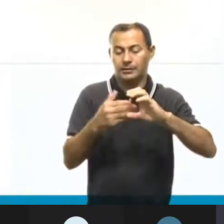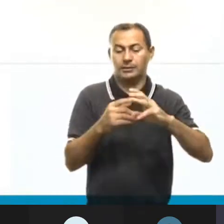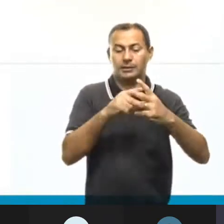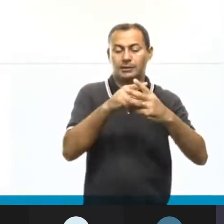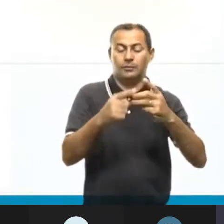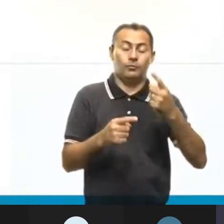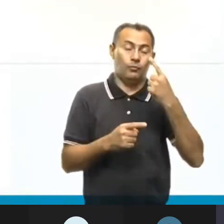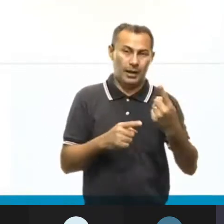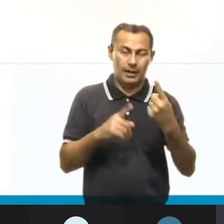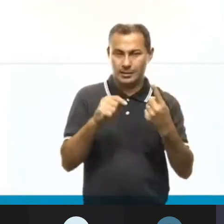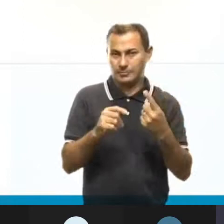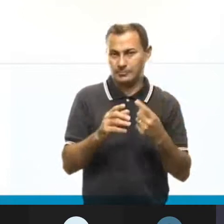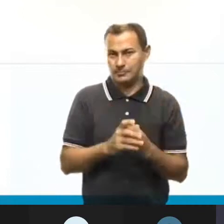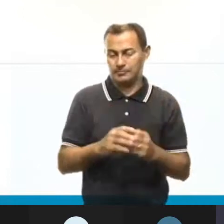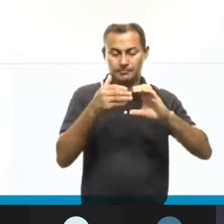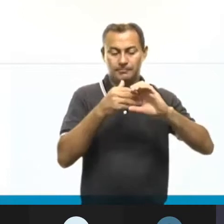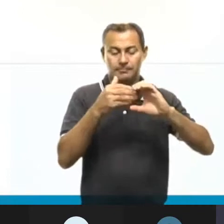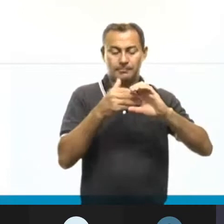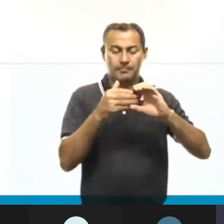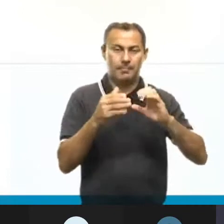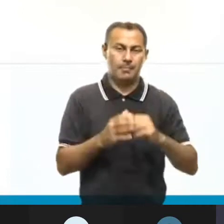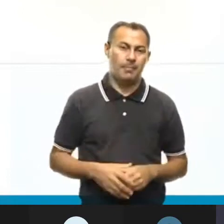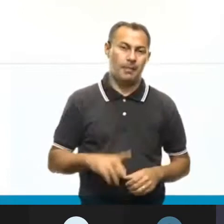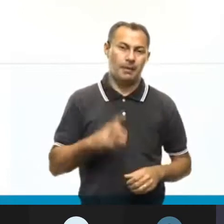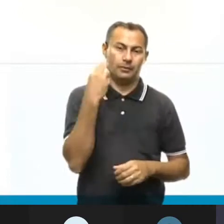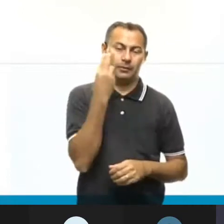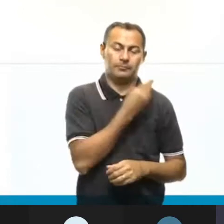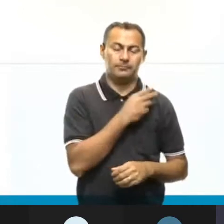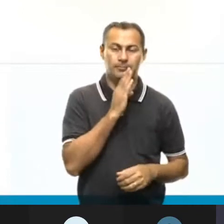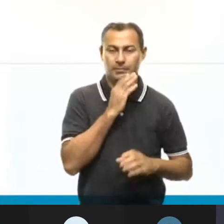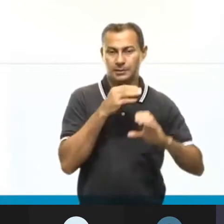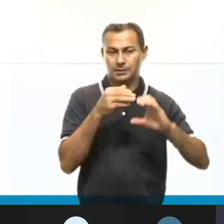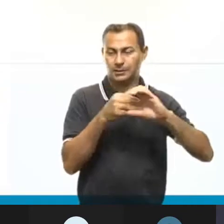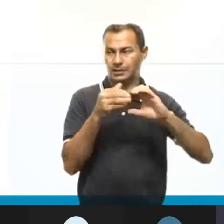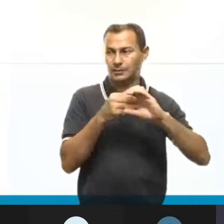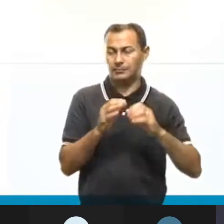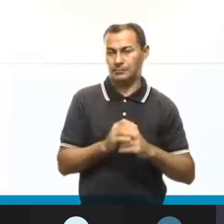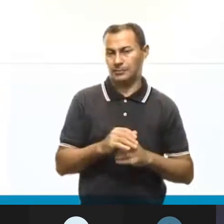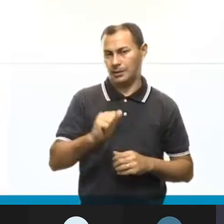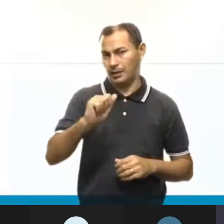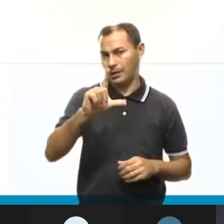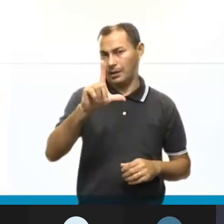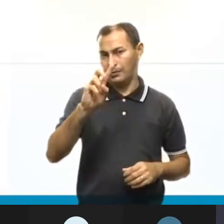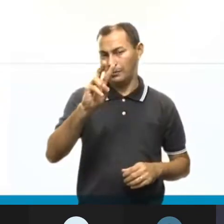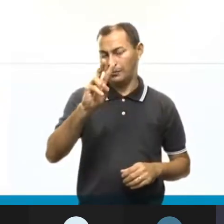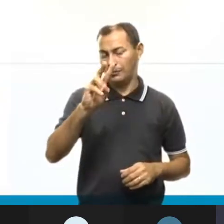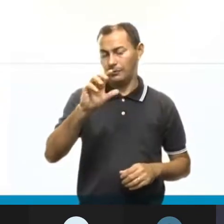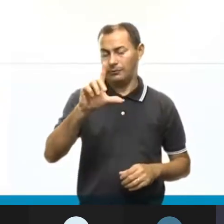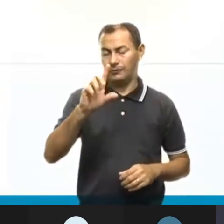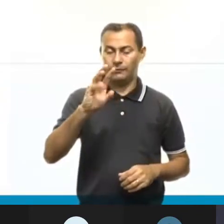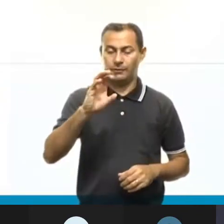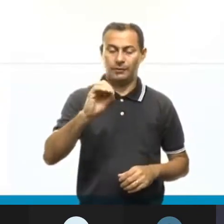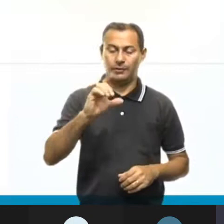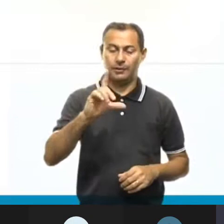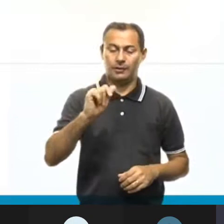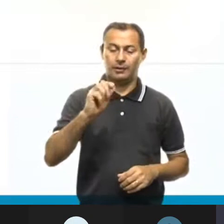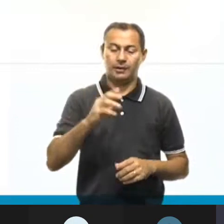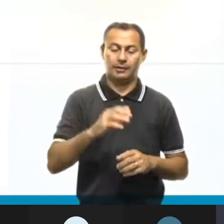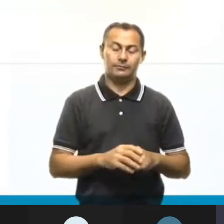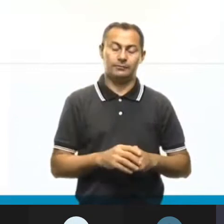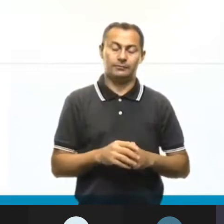Uma delas é a célula, né, que nós chamamos de célula alveolar do tipo